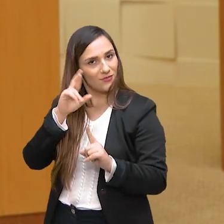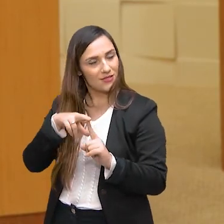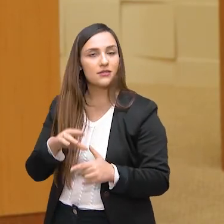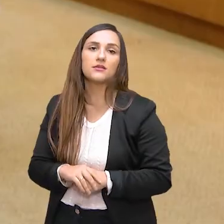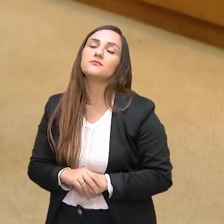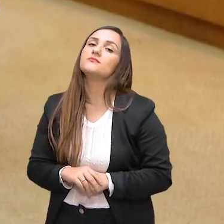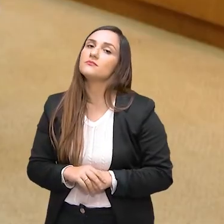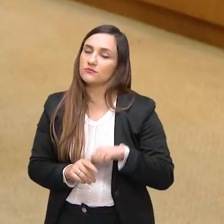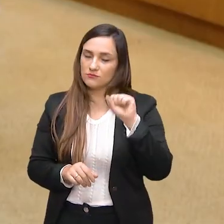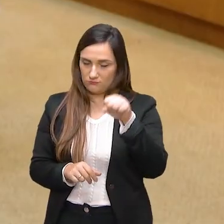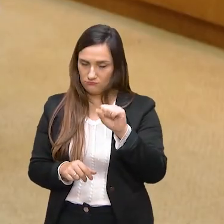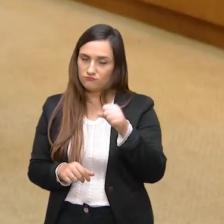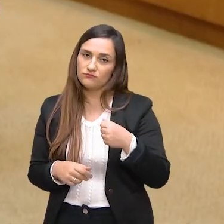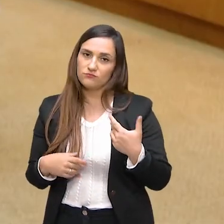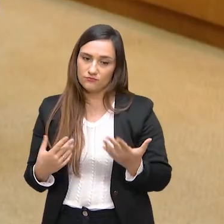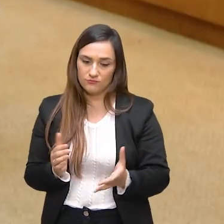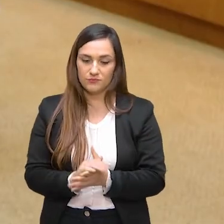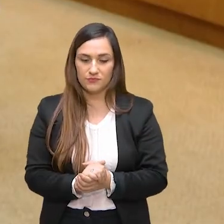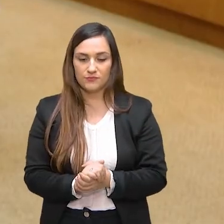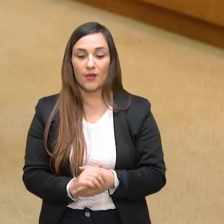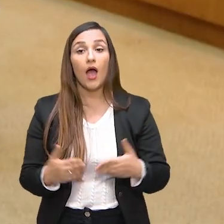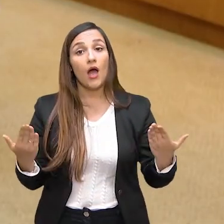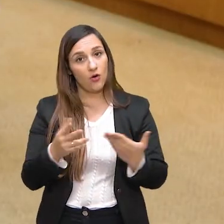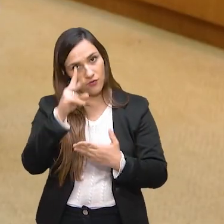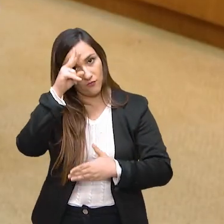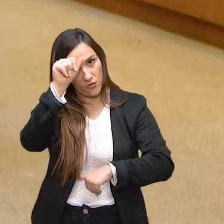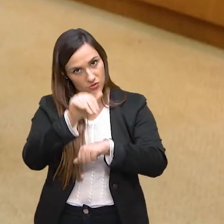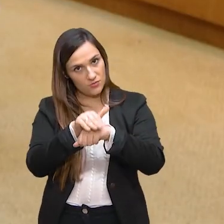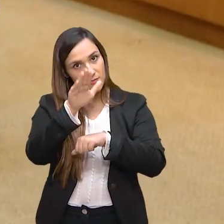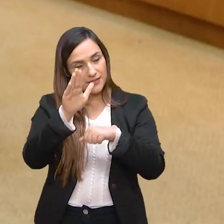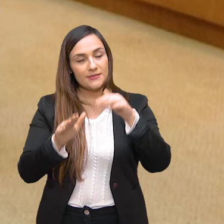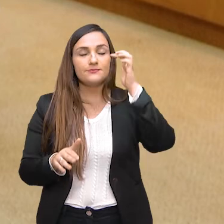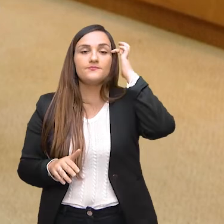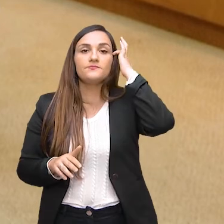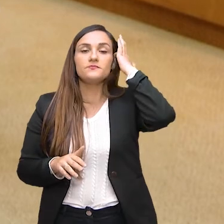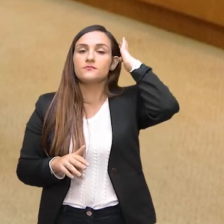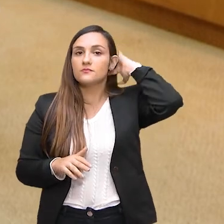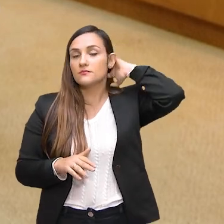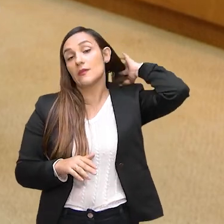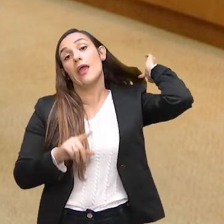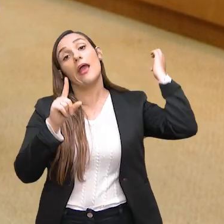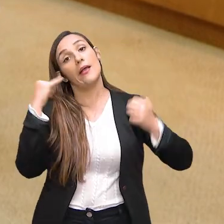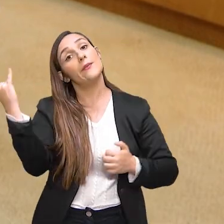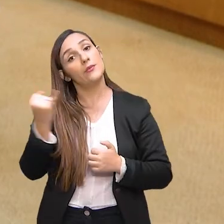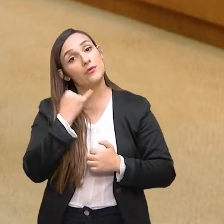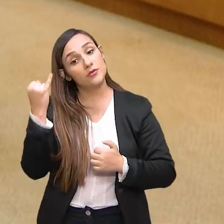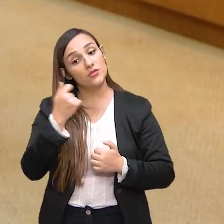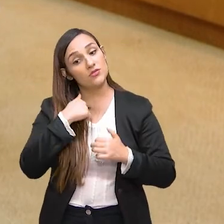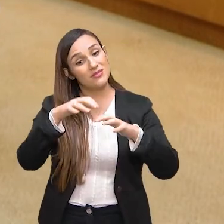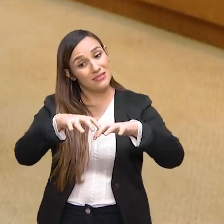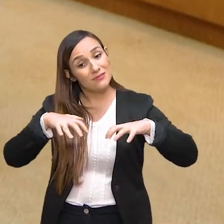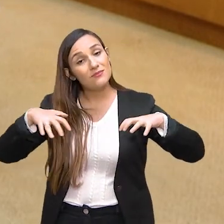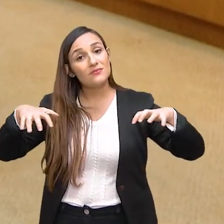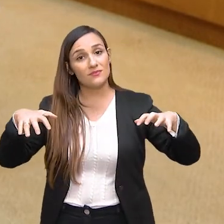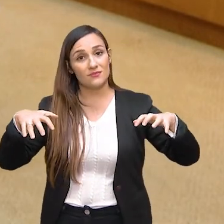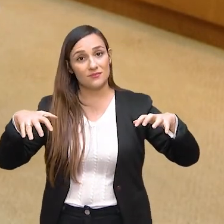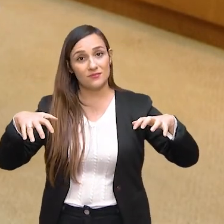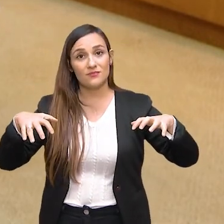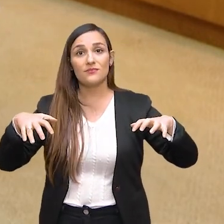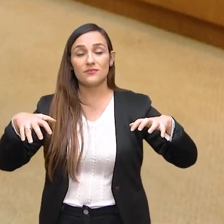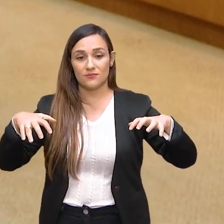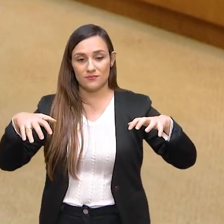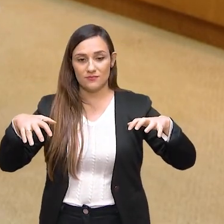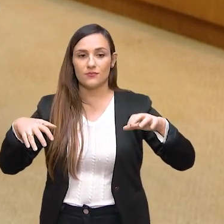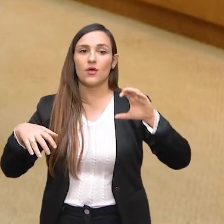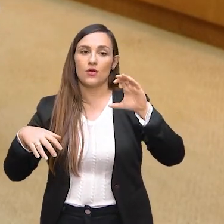desembargador? Sim, o código reforçou isso, a mediação, né? E aqui é importante fazer uma distinção que o